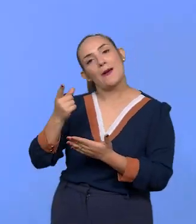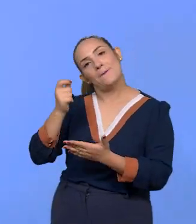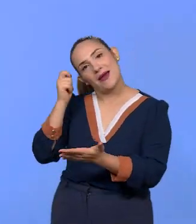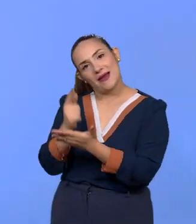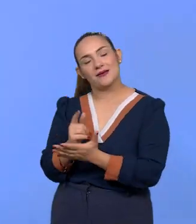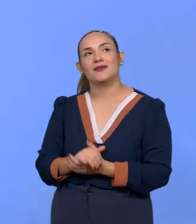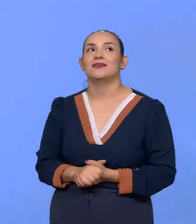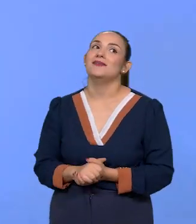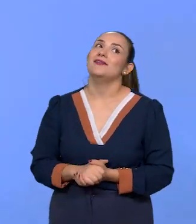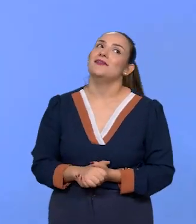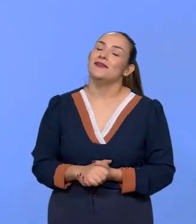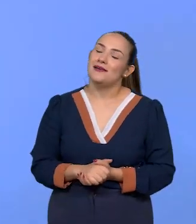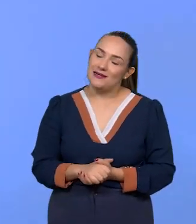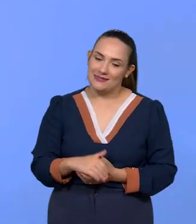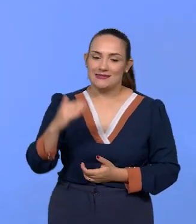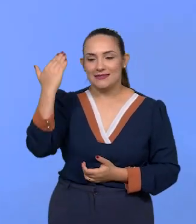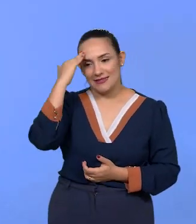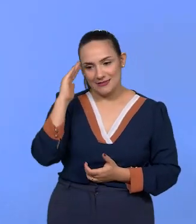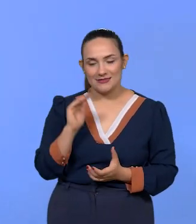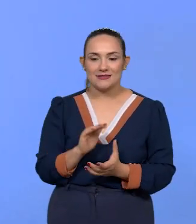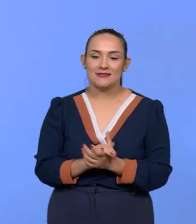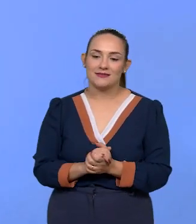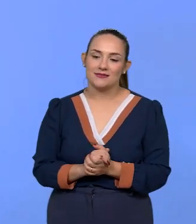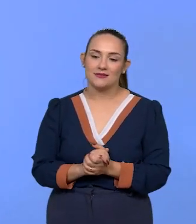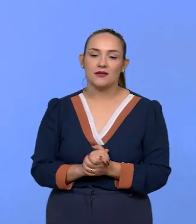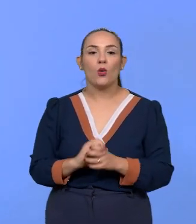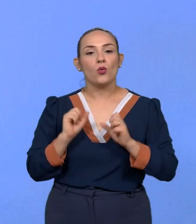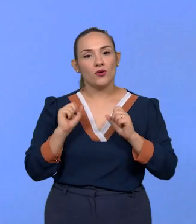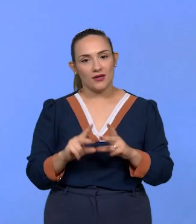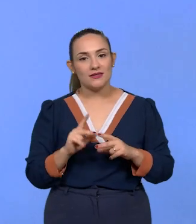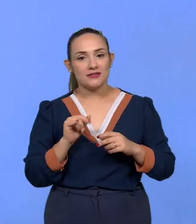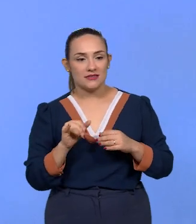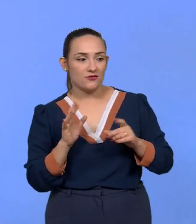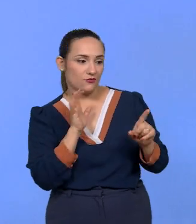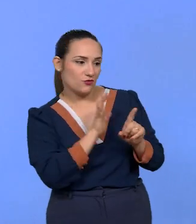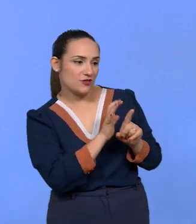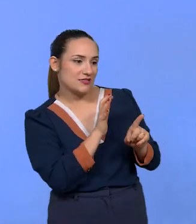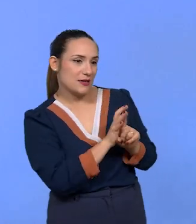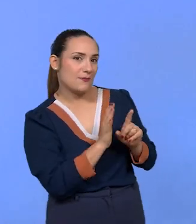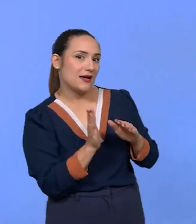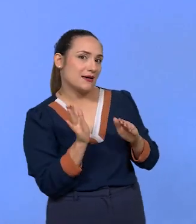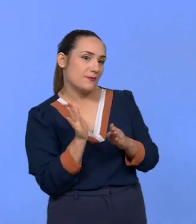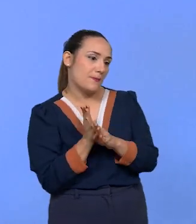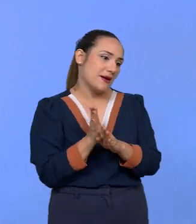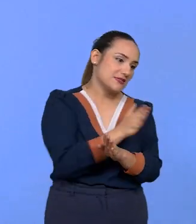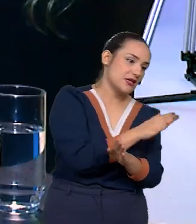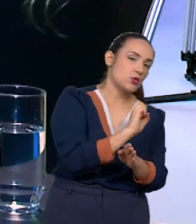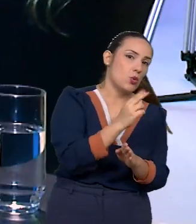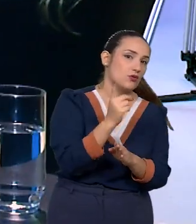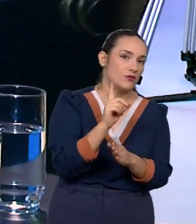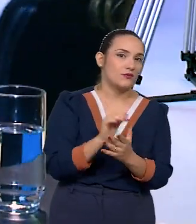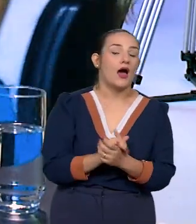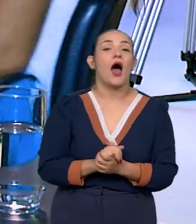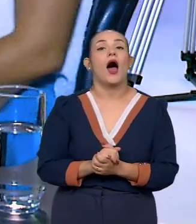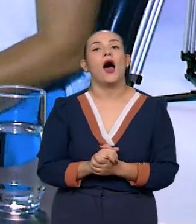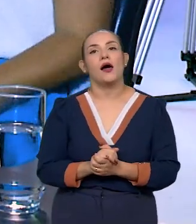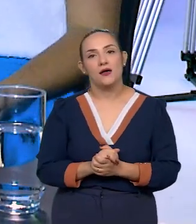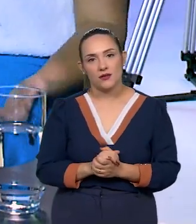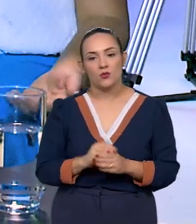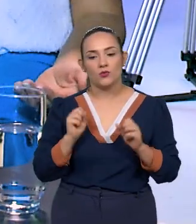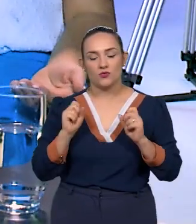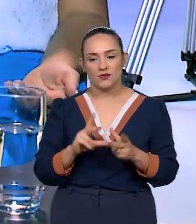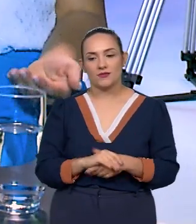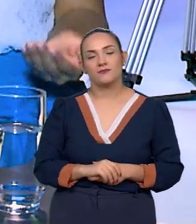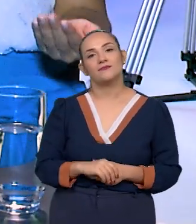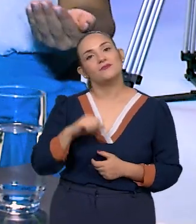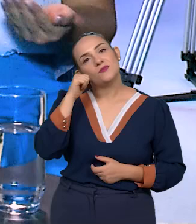está lutando aqui para entender ao longo do programa, né? Essa questão da retroatividade ou não. A gente tem mais uma pergunta, né, Areta? Temos sim,